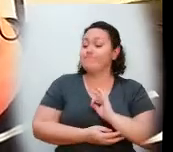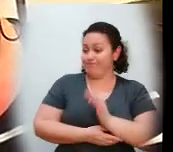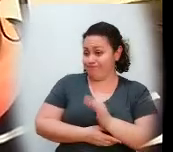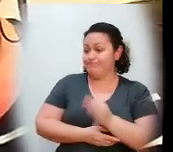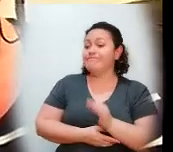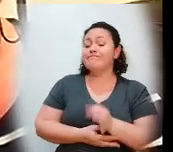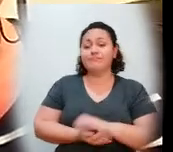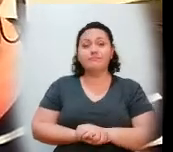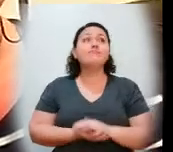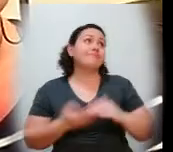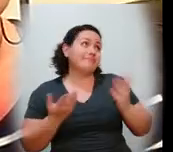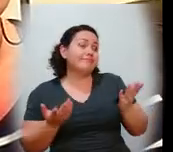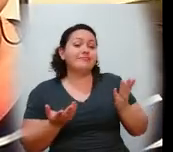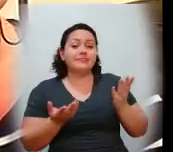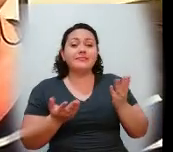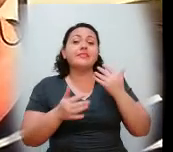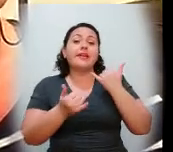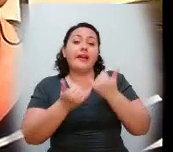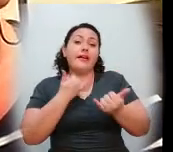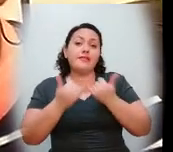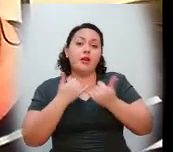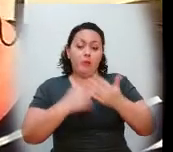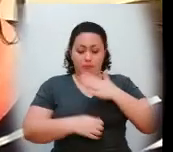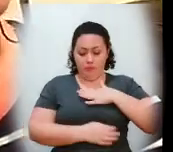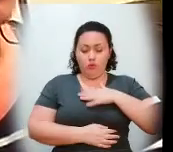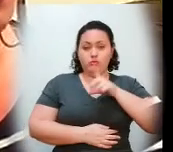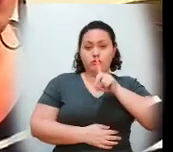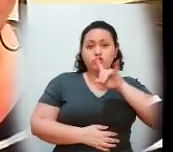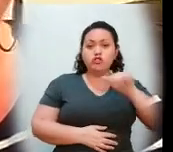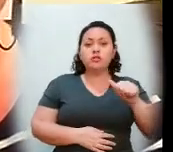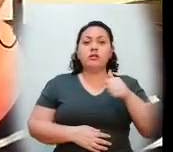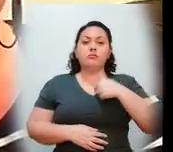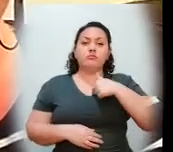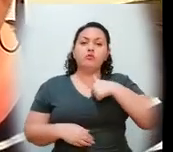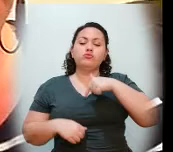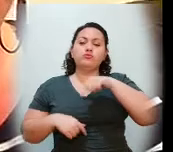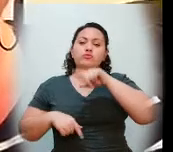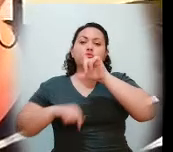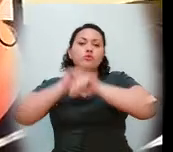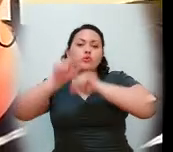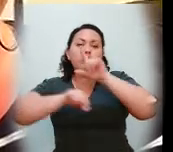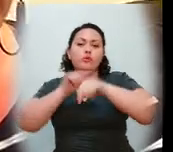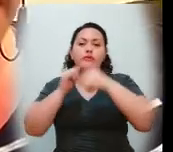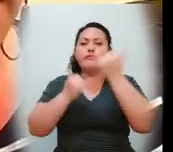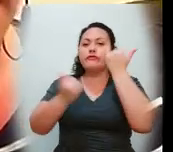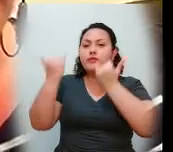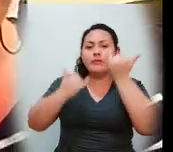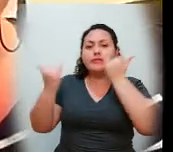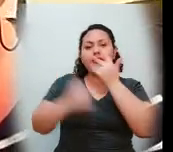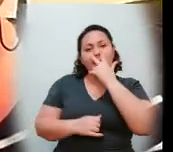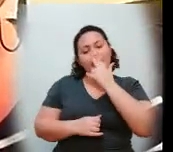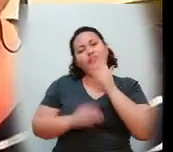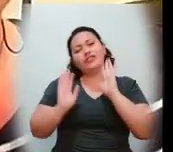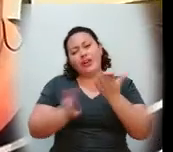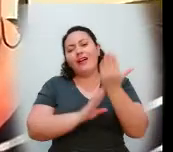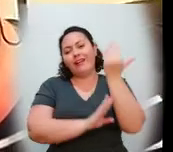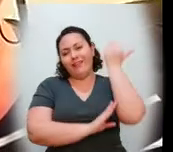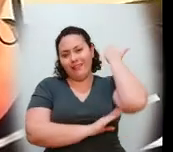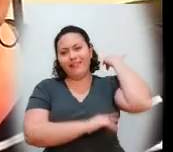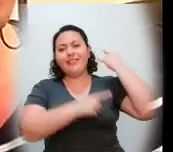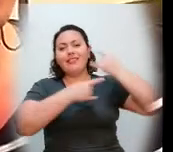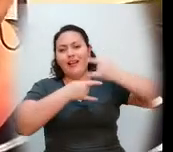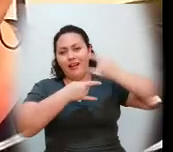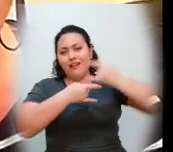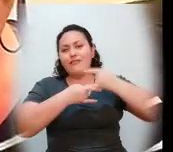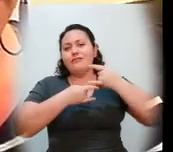Com certeza. Porque se durante o dia a gente seleciona informações, como nós já